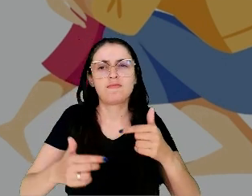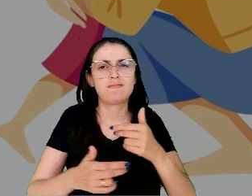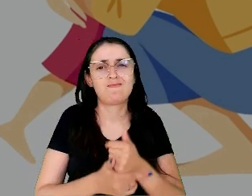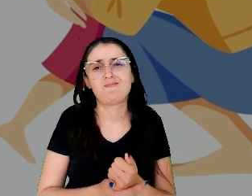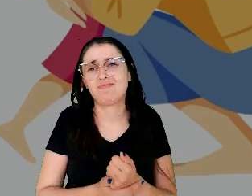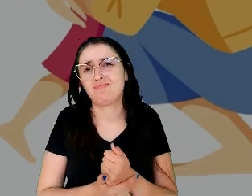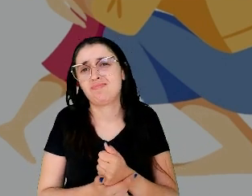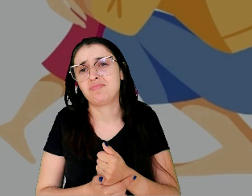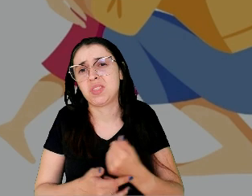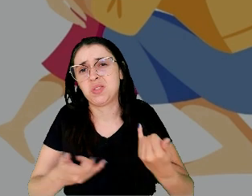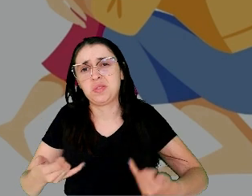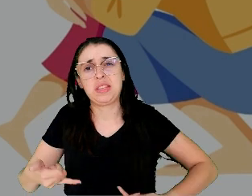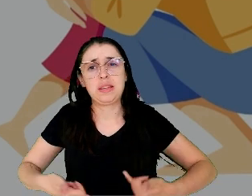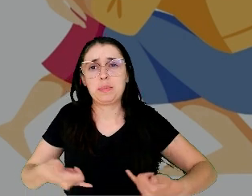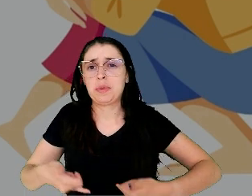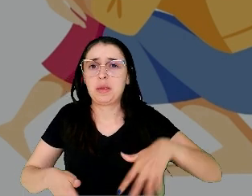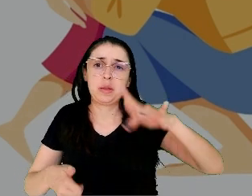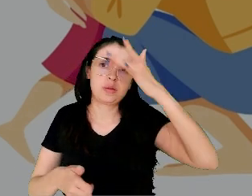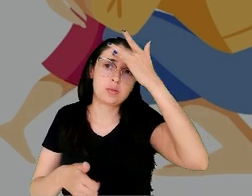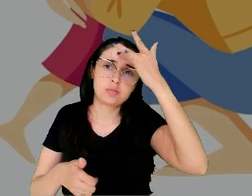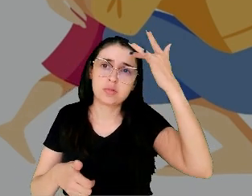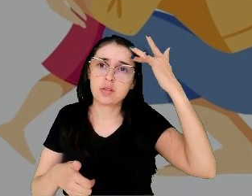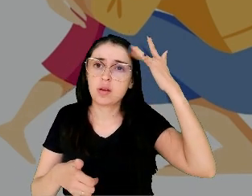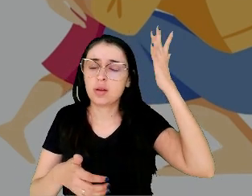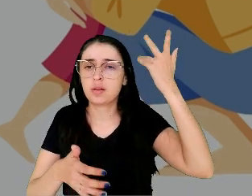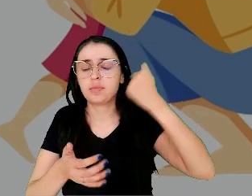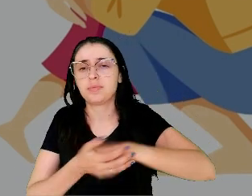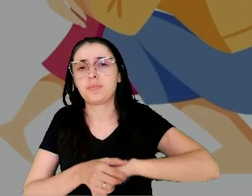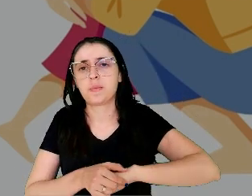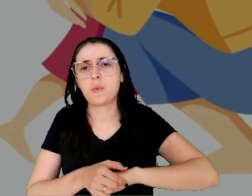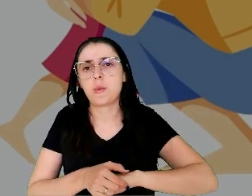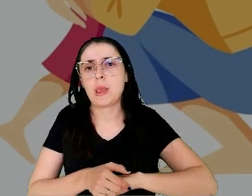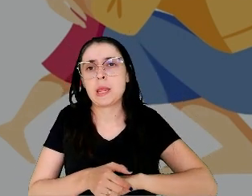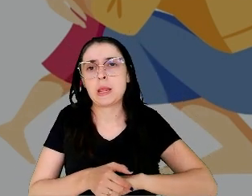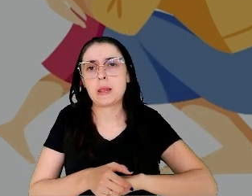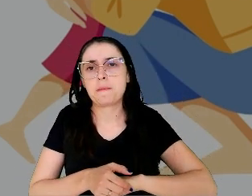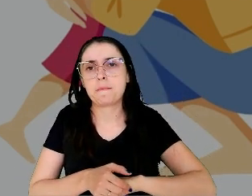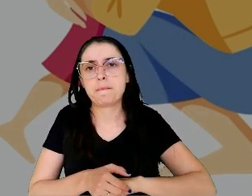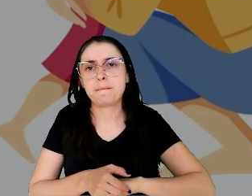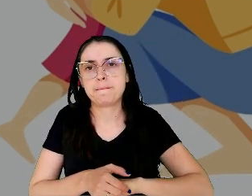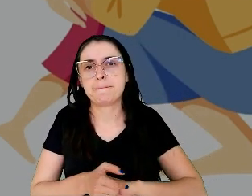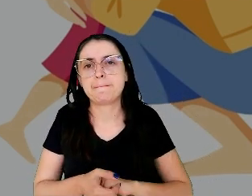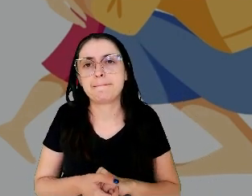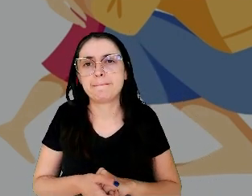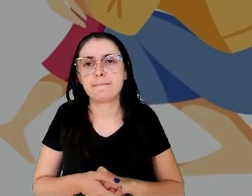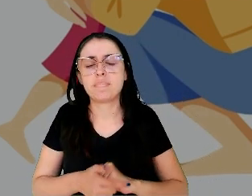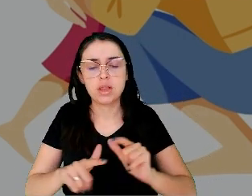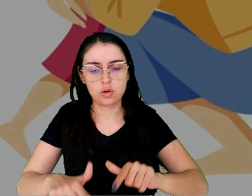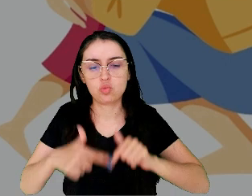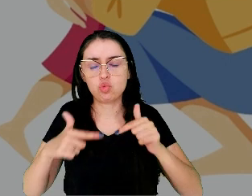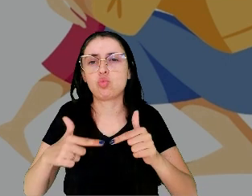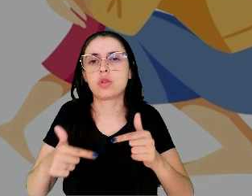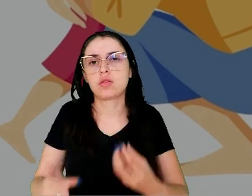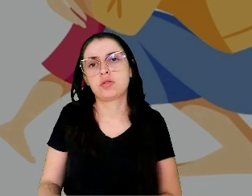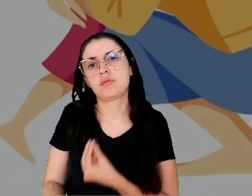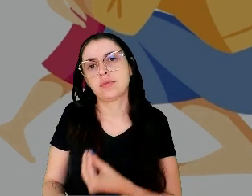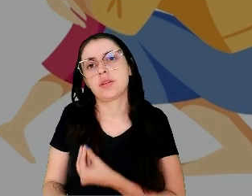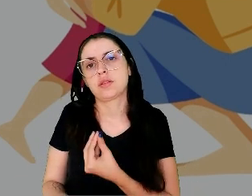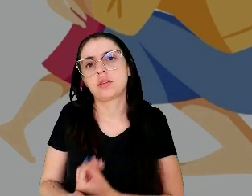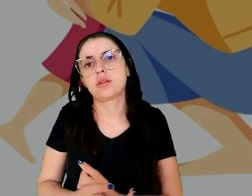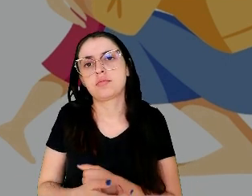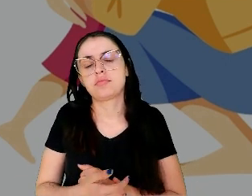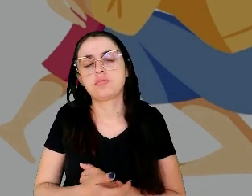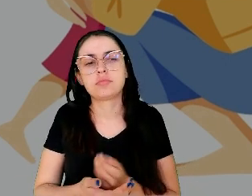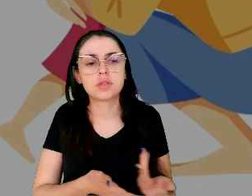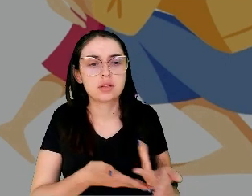sofrimento emocional, diante de tanta luta pela sobrevivência mesmo, e trazer